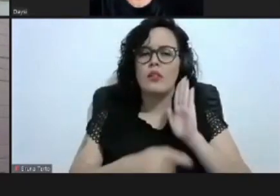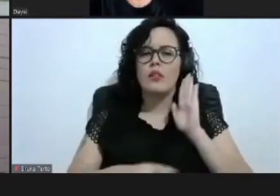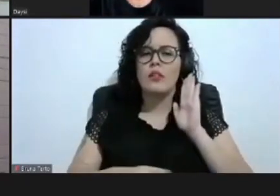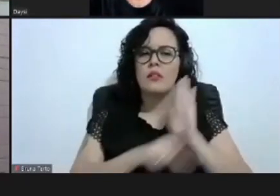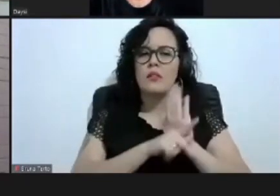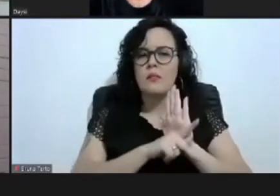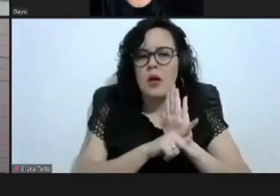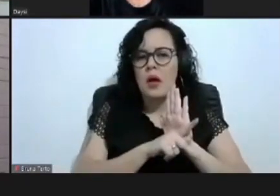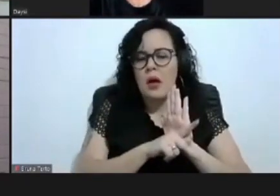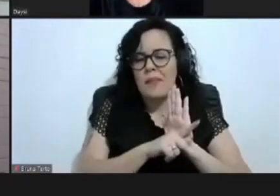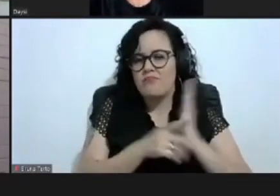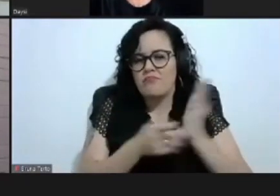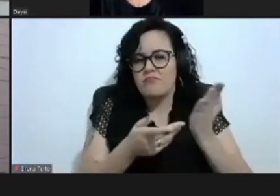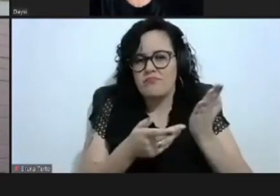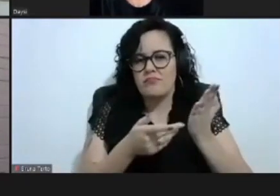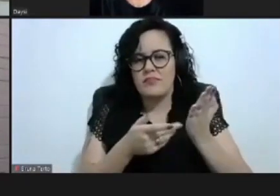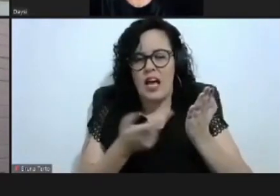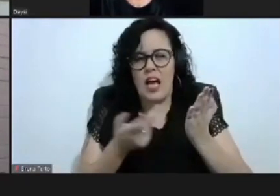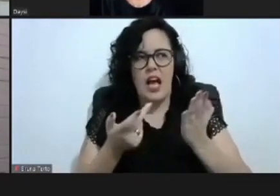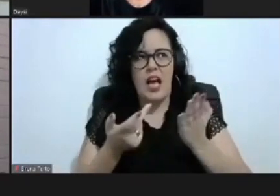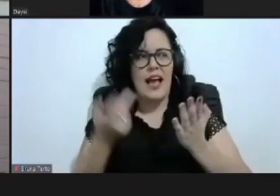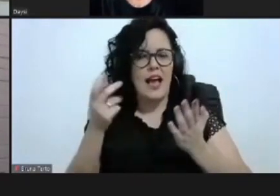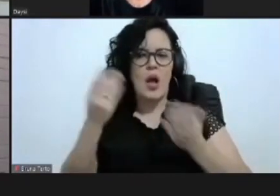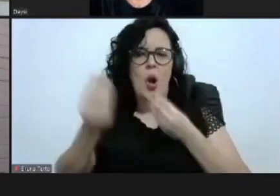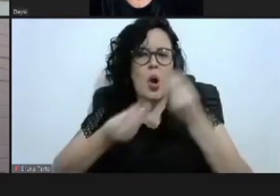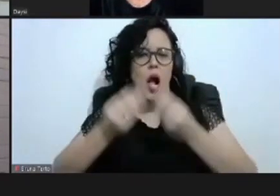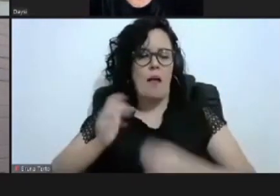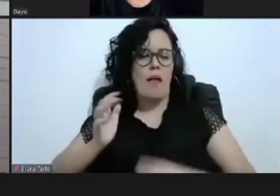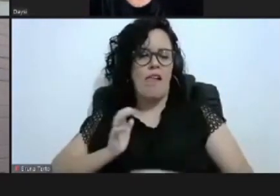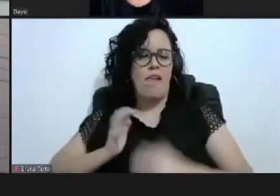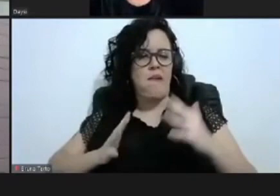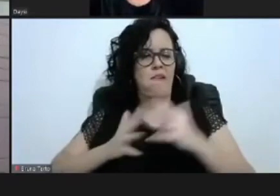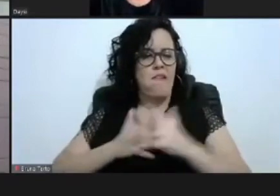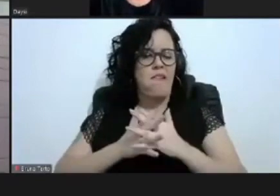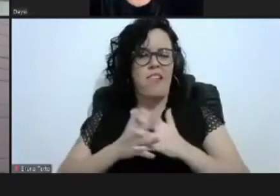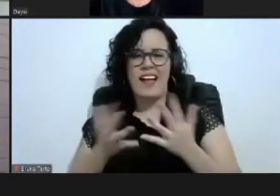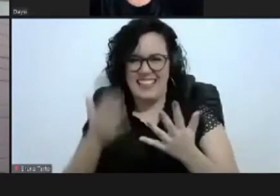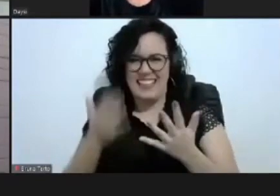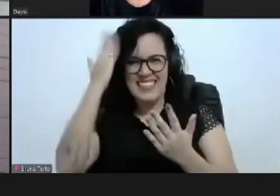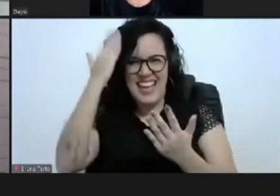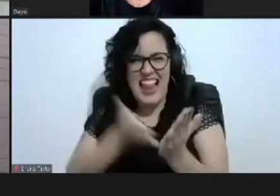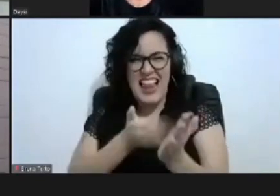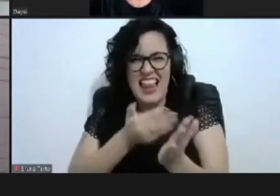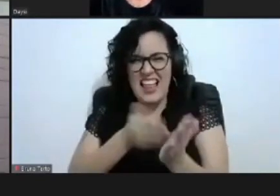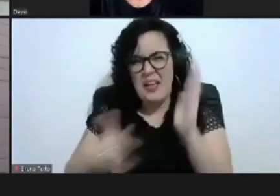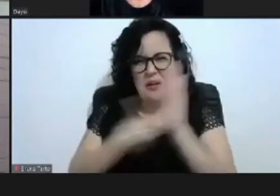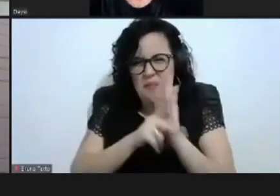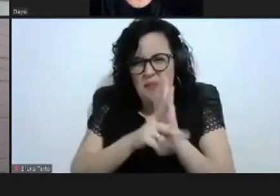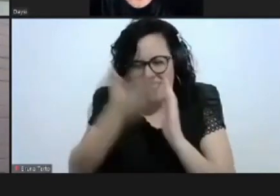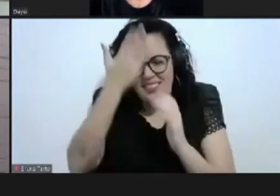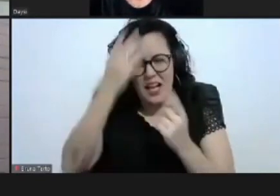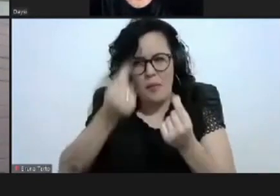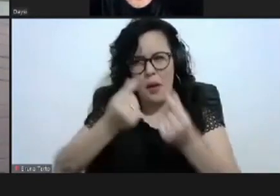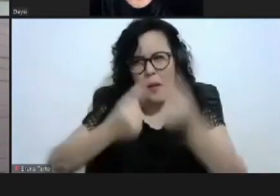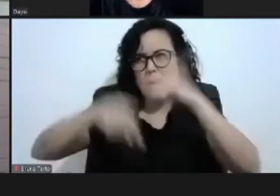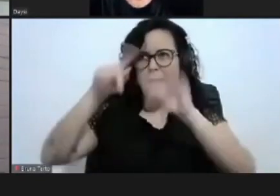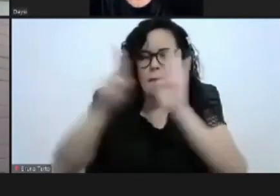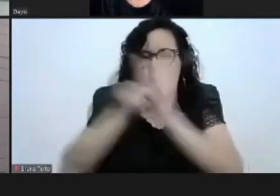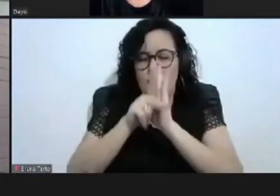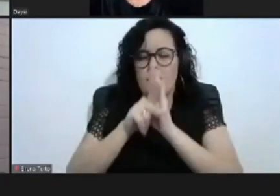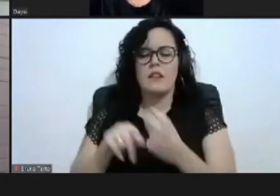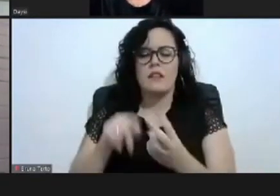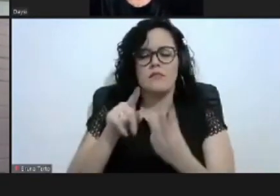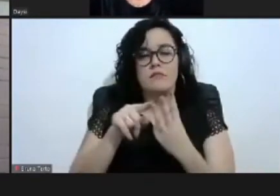coaching, né? Como ser milionário em 3 páginas, aquela coisa bem maluca que a gente conhece. E aí,